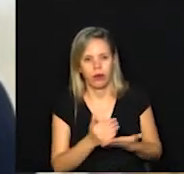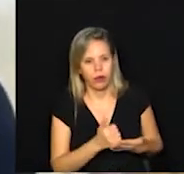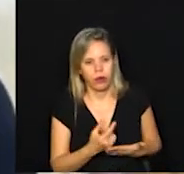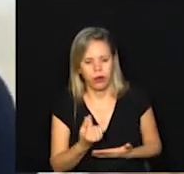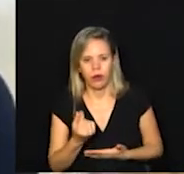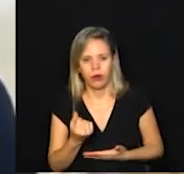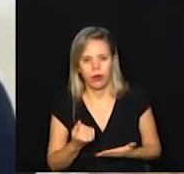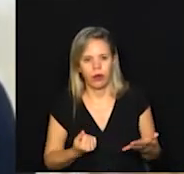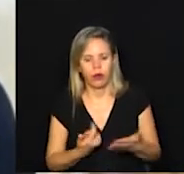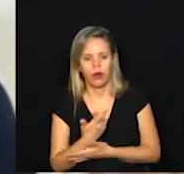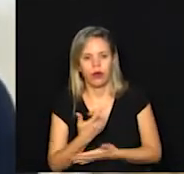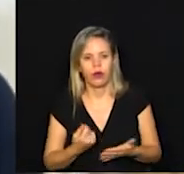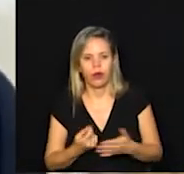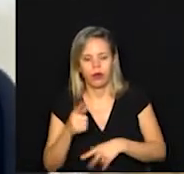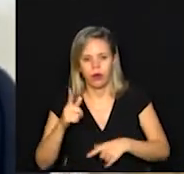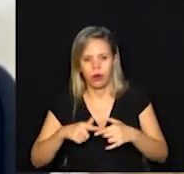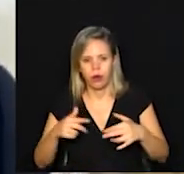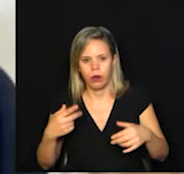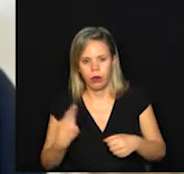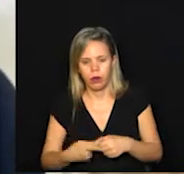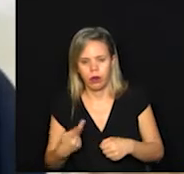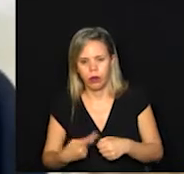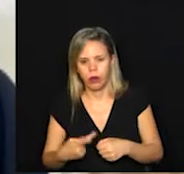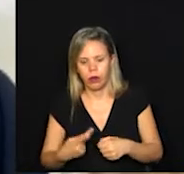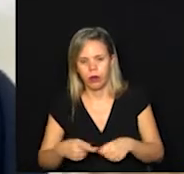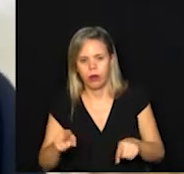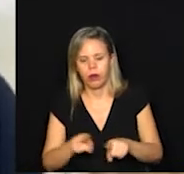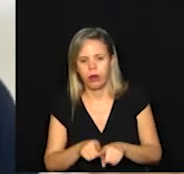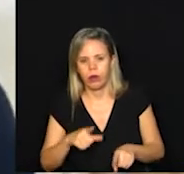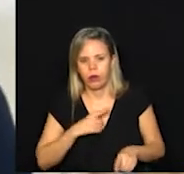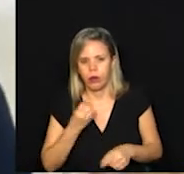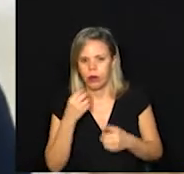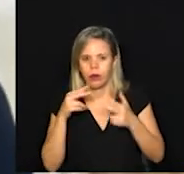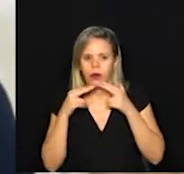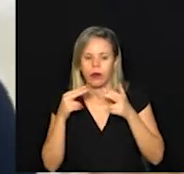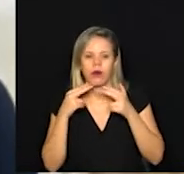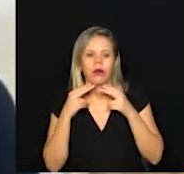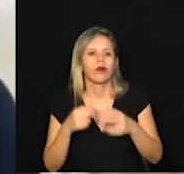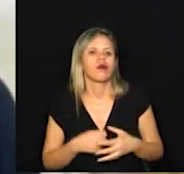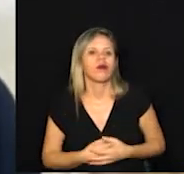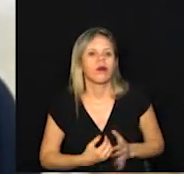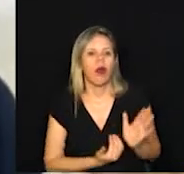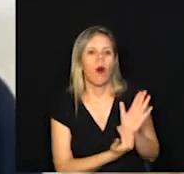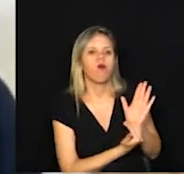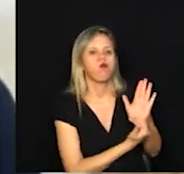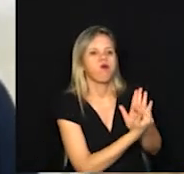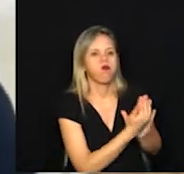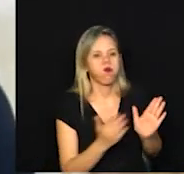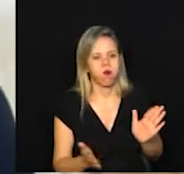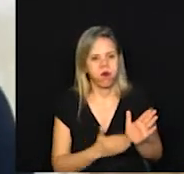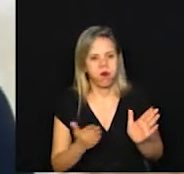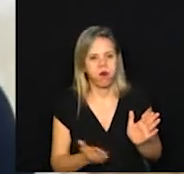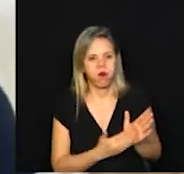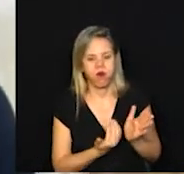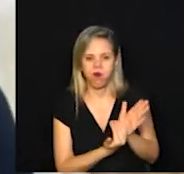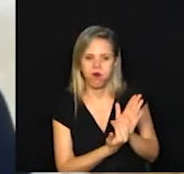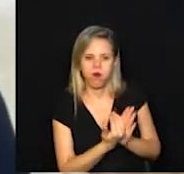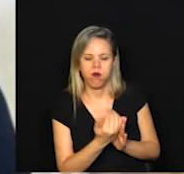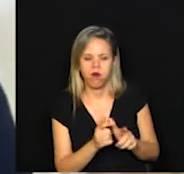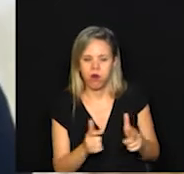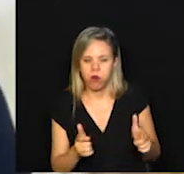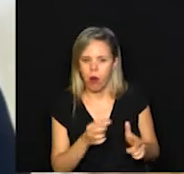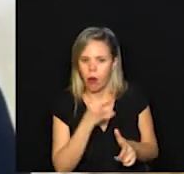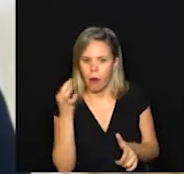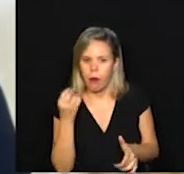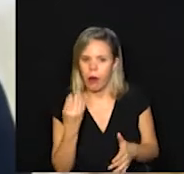e comprar matérias-primas. Também temos boas notícias, que o aumento da produção está tendo um crescimento